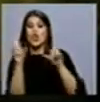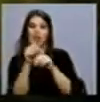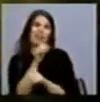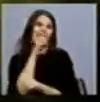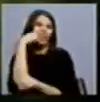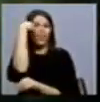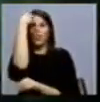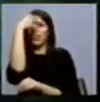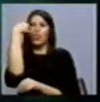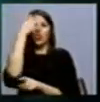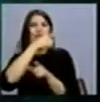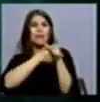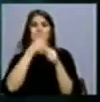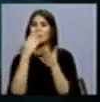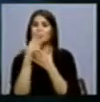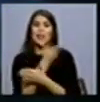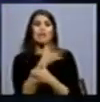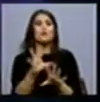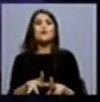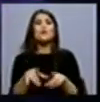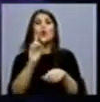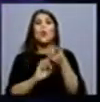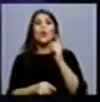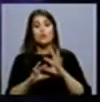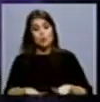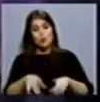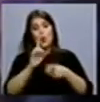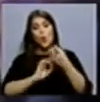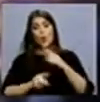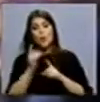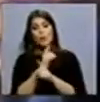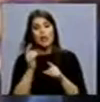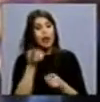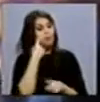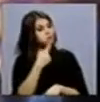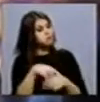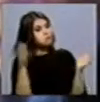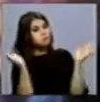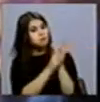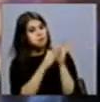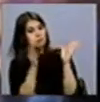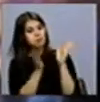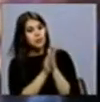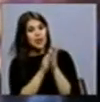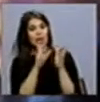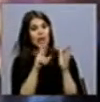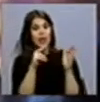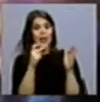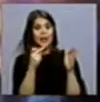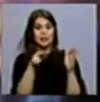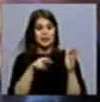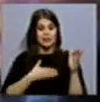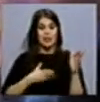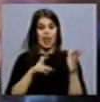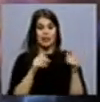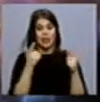os astrónomos. O que é que evoluiu, entretanto? O que evoluiu é para isto que nos mostra o Chandra esta semana. Eu vou